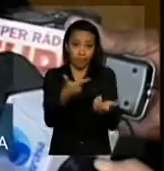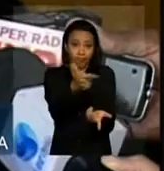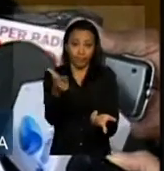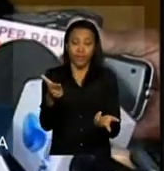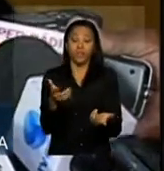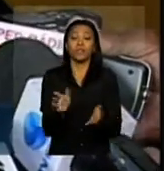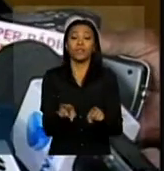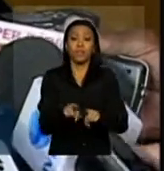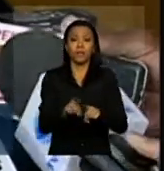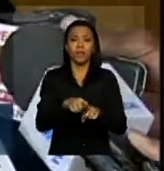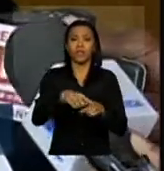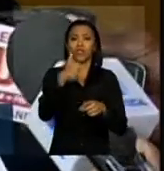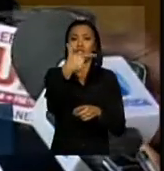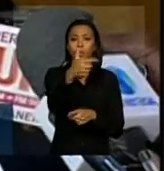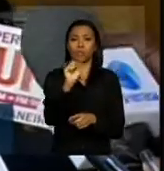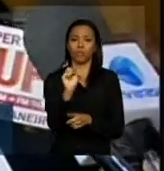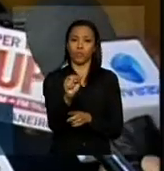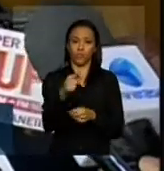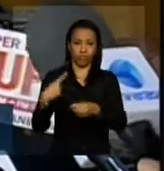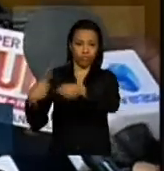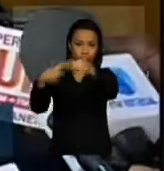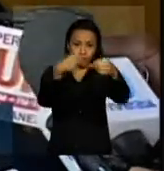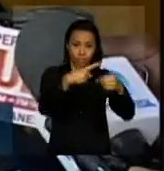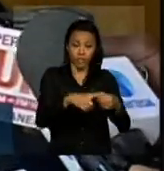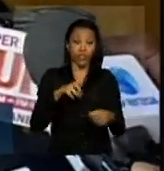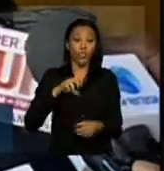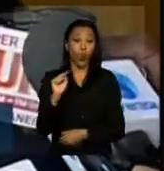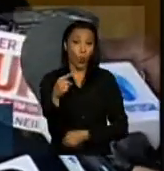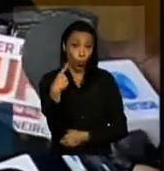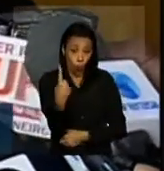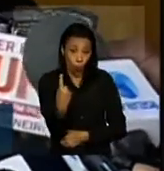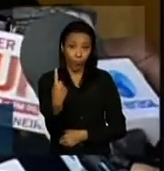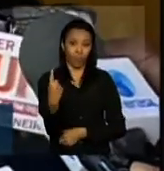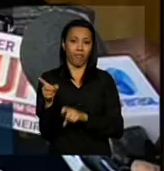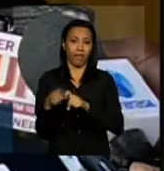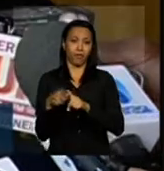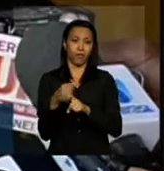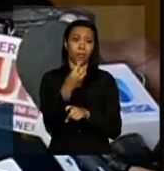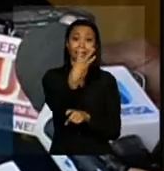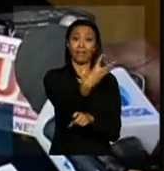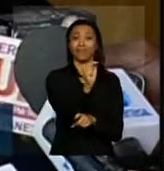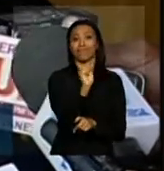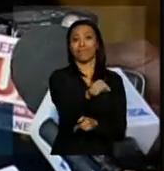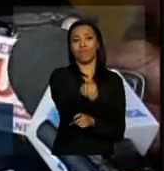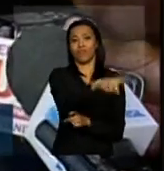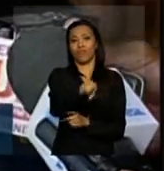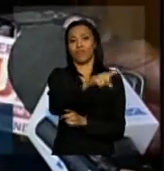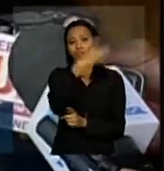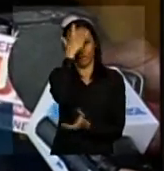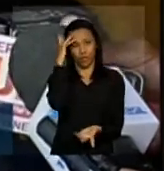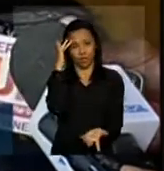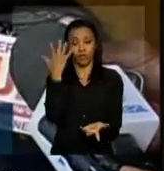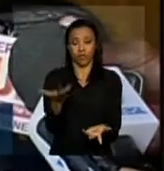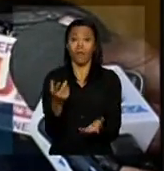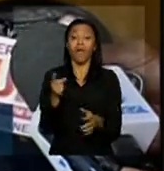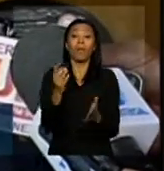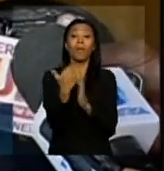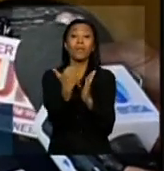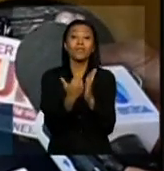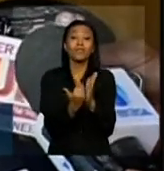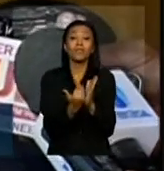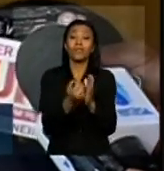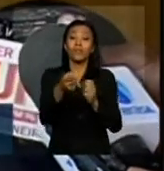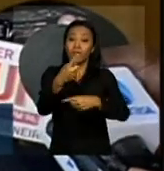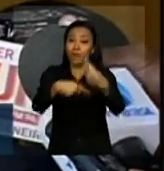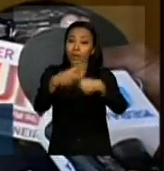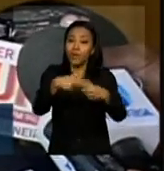municípios, cerca de 2 mil municípios, que tinham menos de um médico para 3 mil pacientes. Mas isso é uma política temporária. O que nós queremos mesmo são médicos